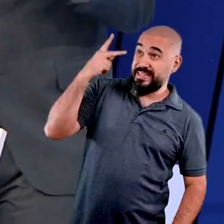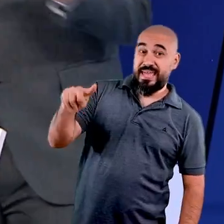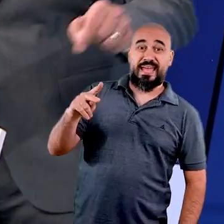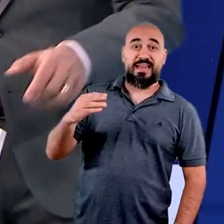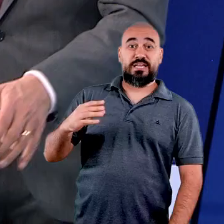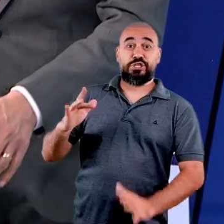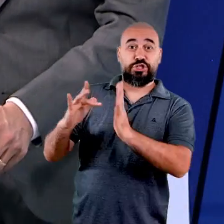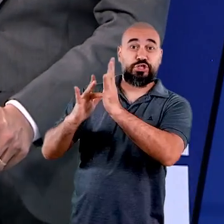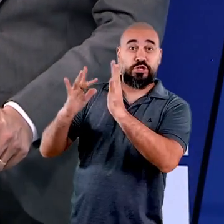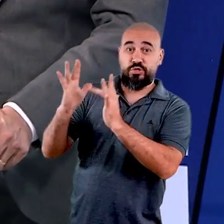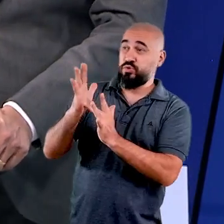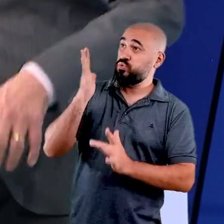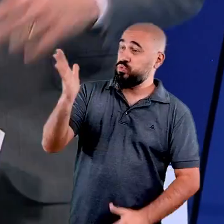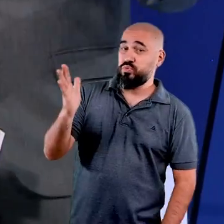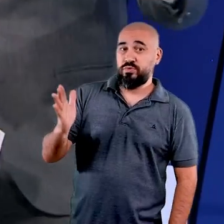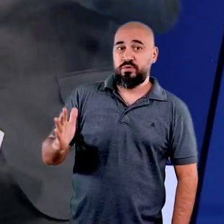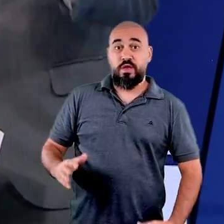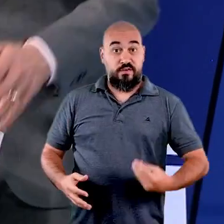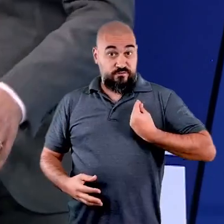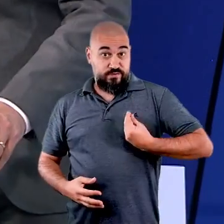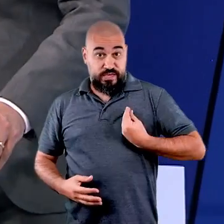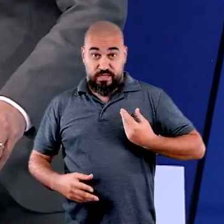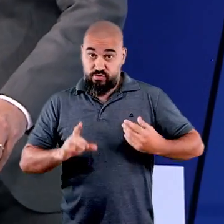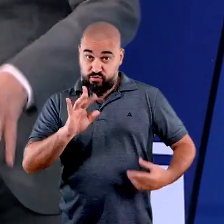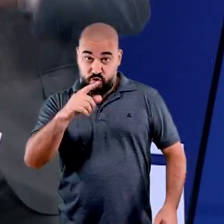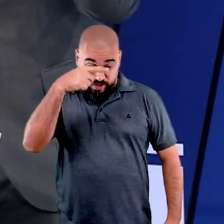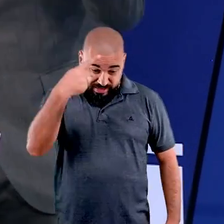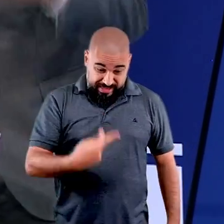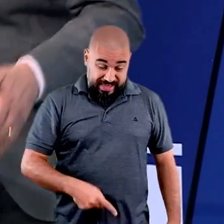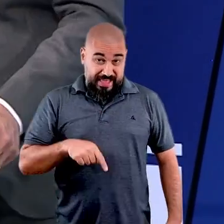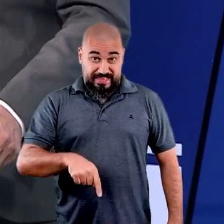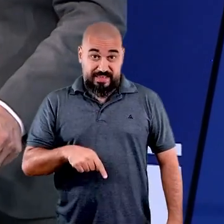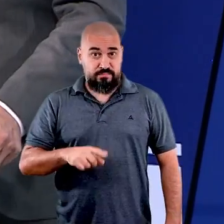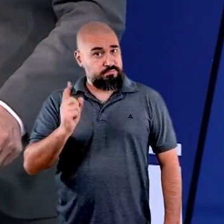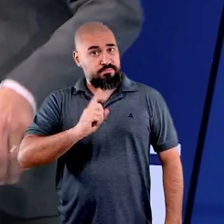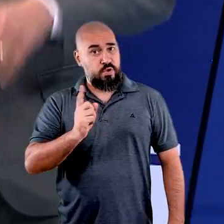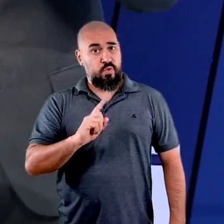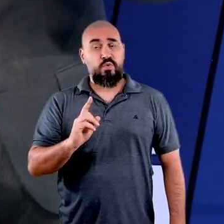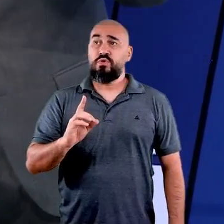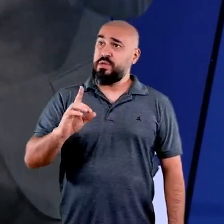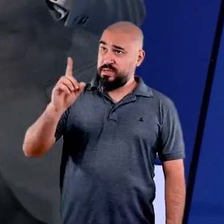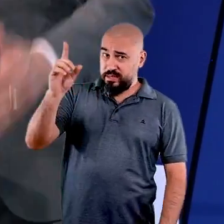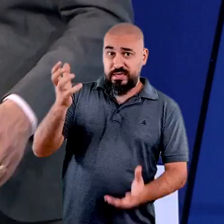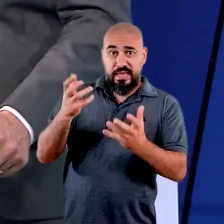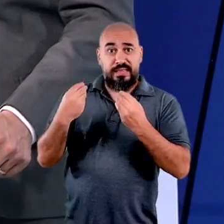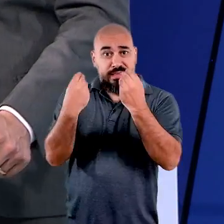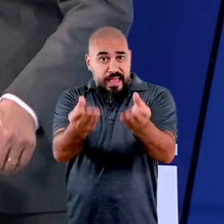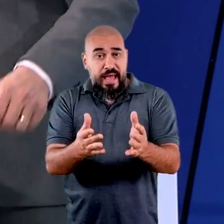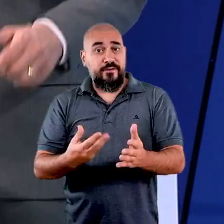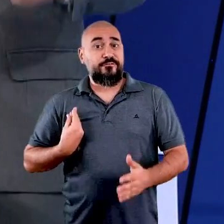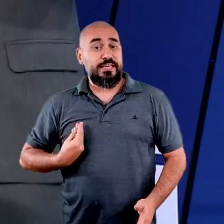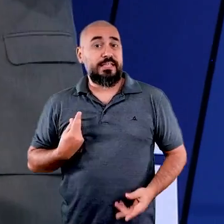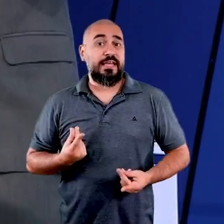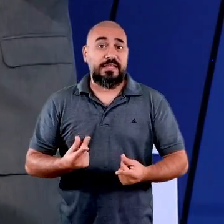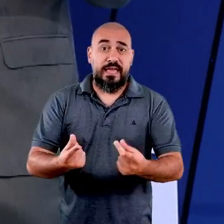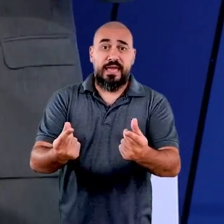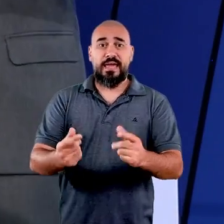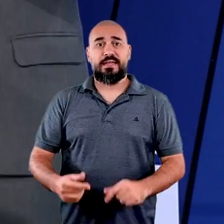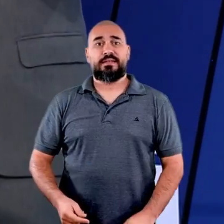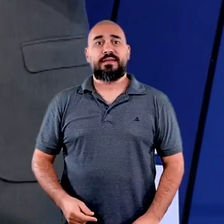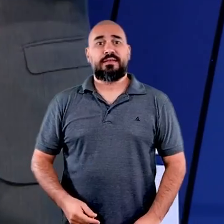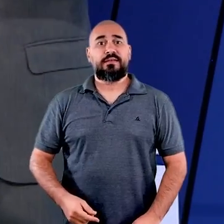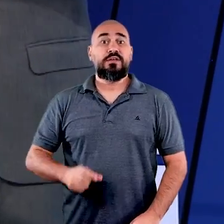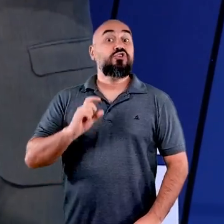apenas esta aqui, que Deus planejou para mim e para você, Ele planejou uma eternidade. E Ele quer te dar essa eternidade. E nós